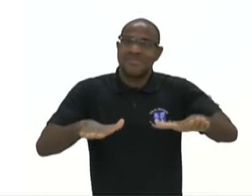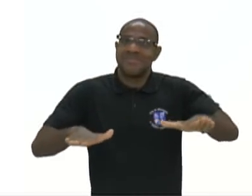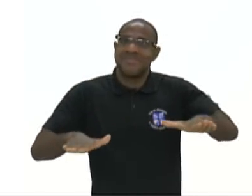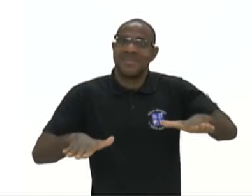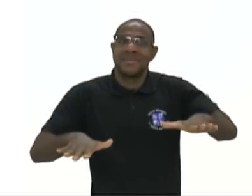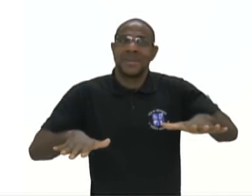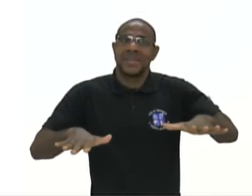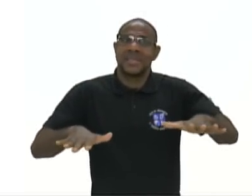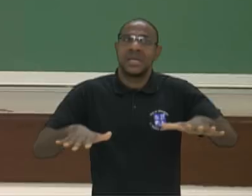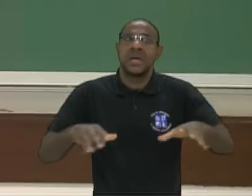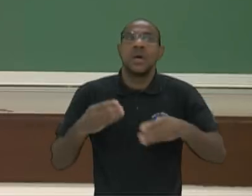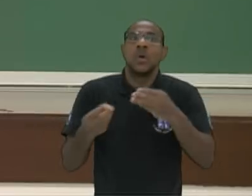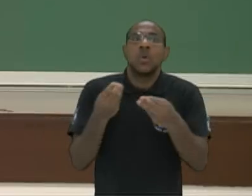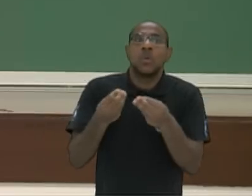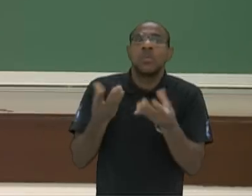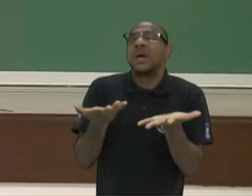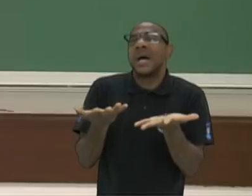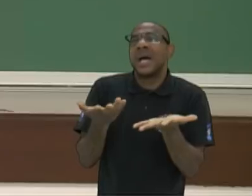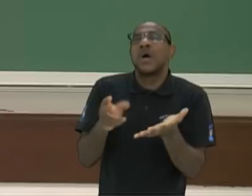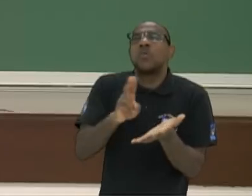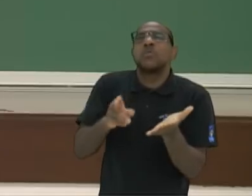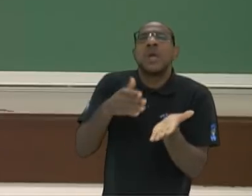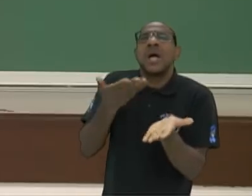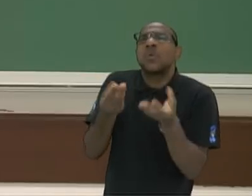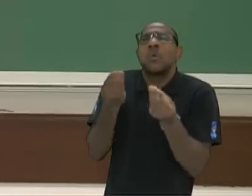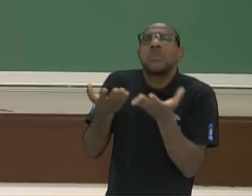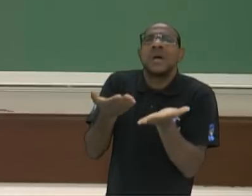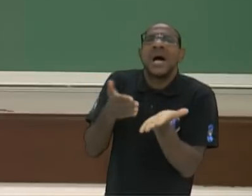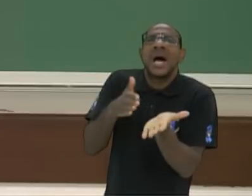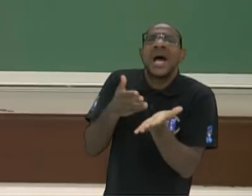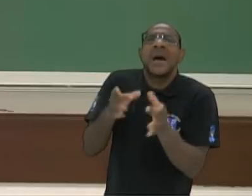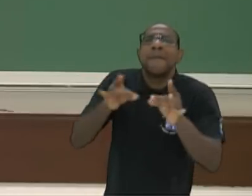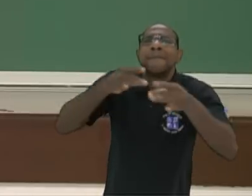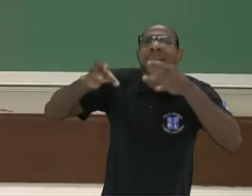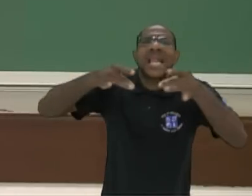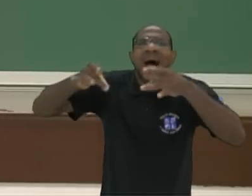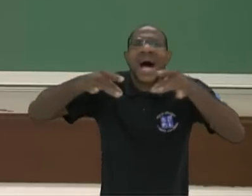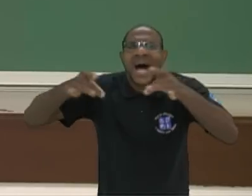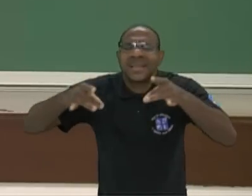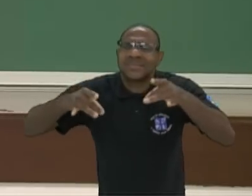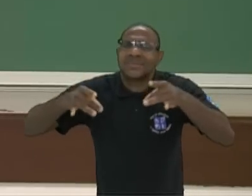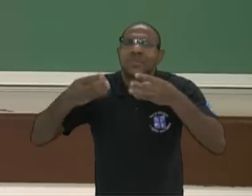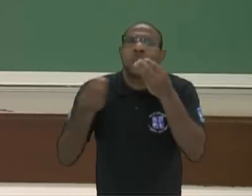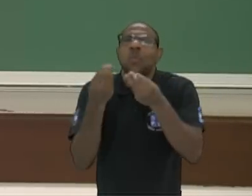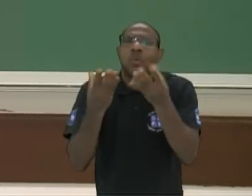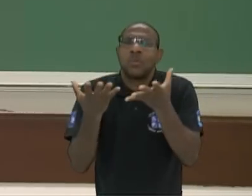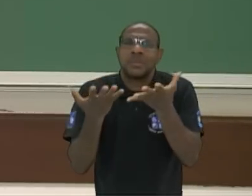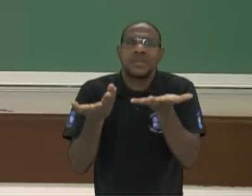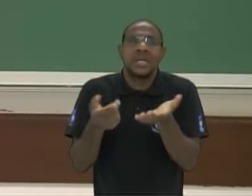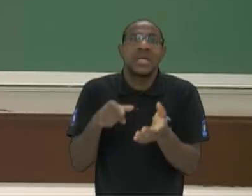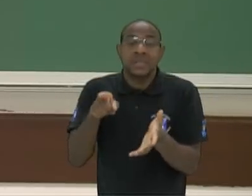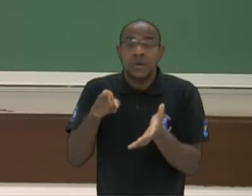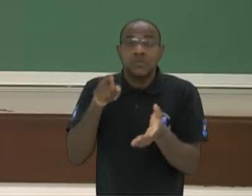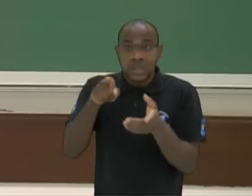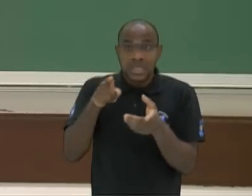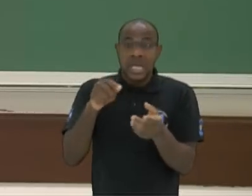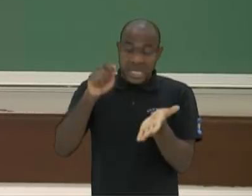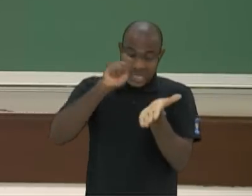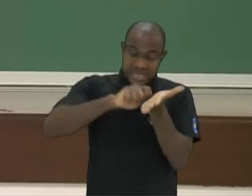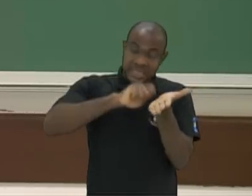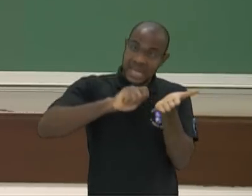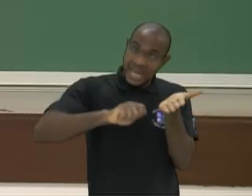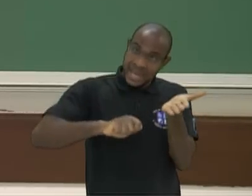plástico. Eu vou dar um tempinho para você pensa, escreve aí a tua carta e a gente volta para comparar as